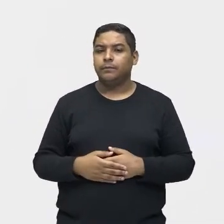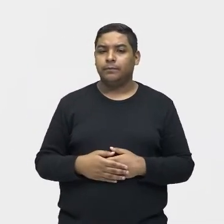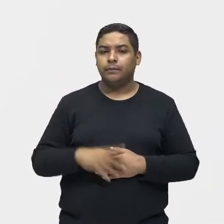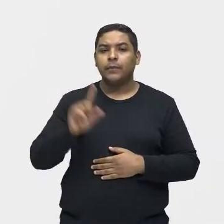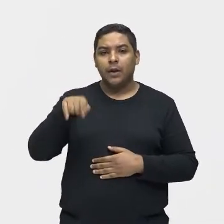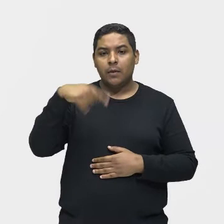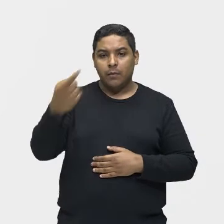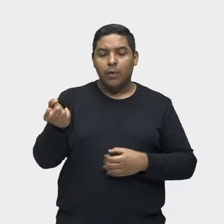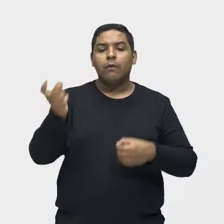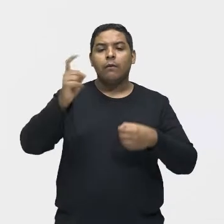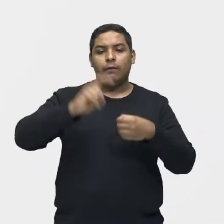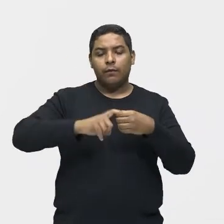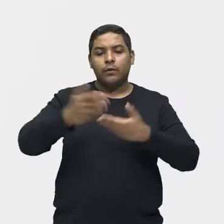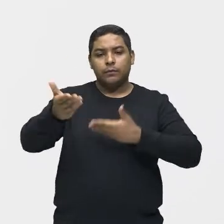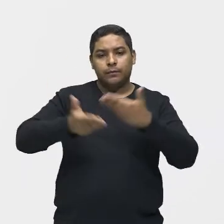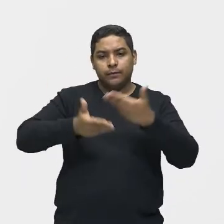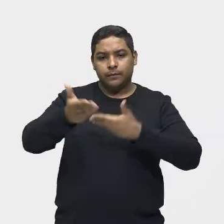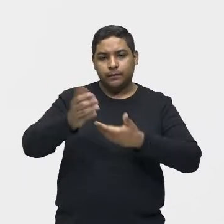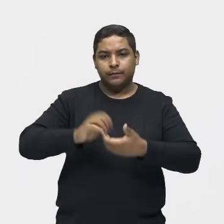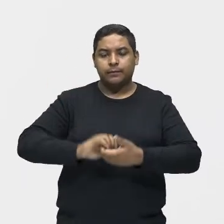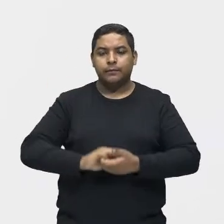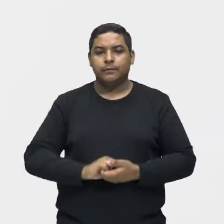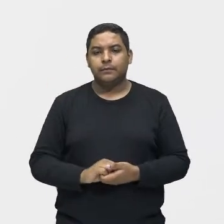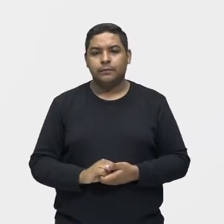pouco eu retorno com a participação de vocês.